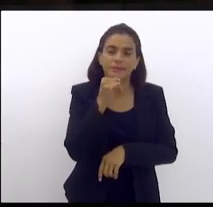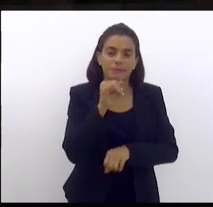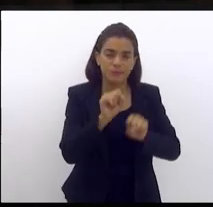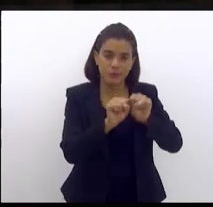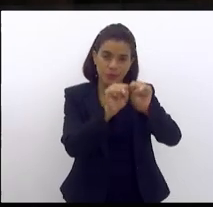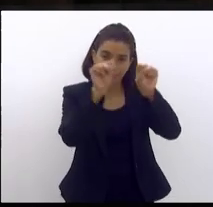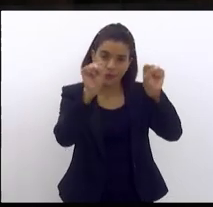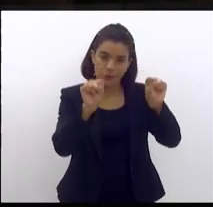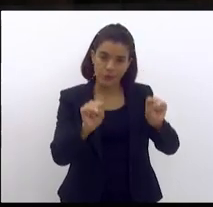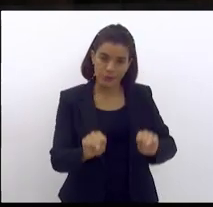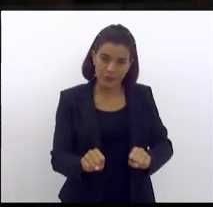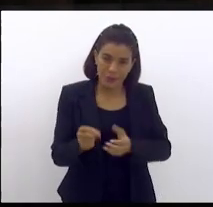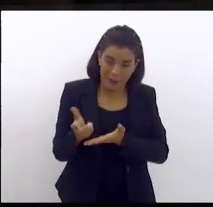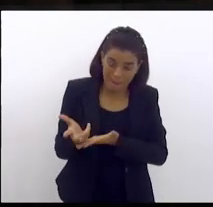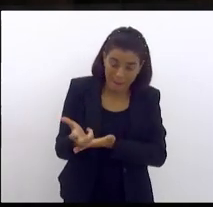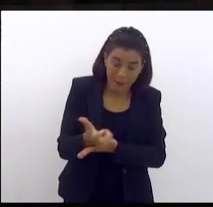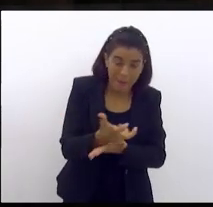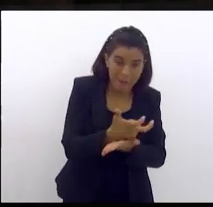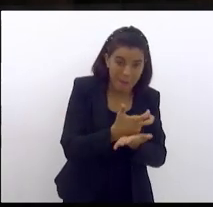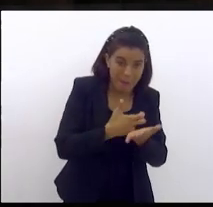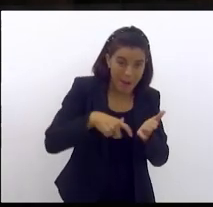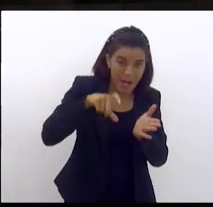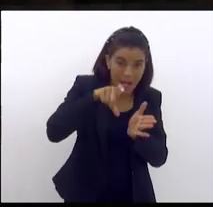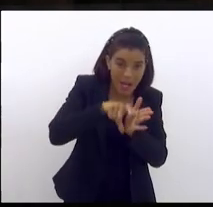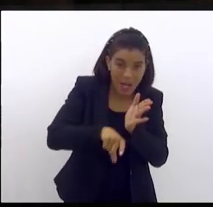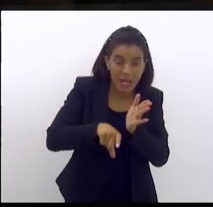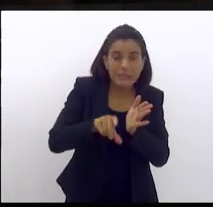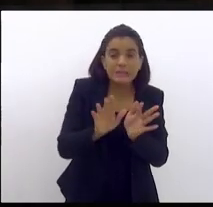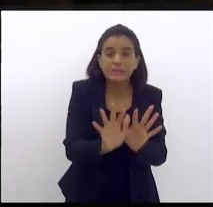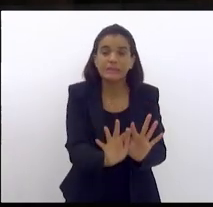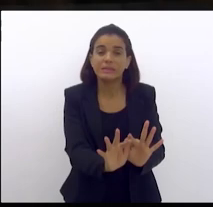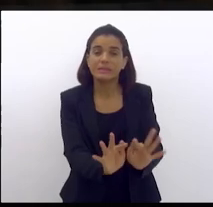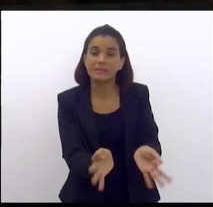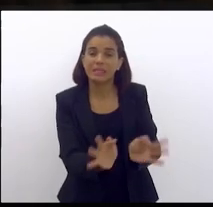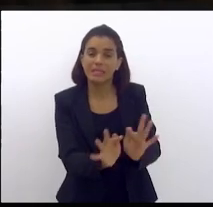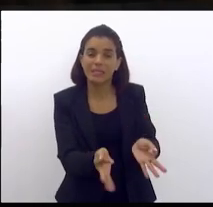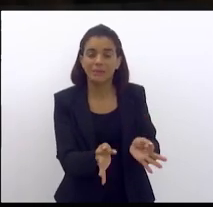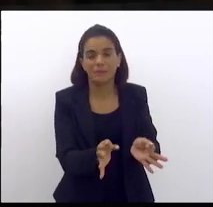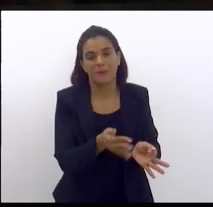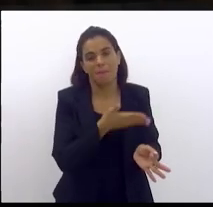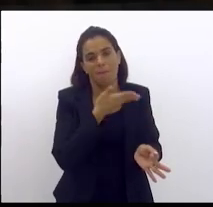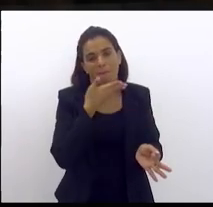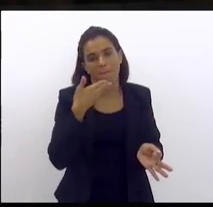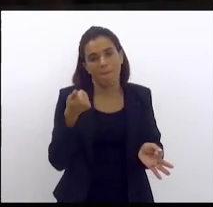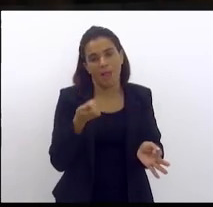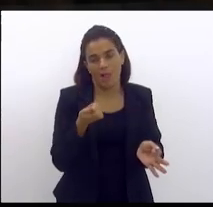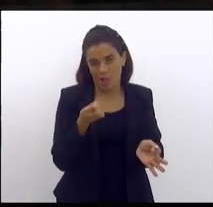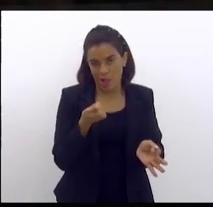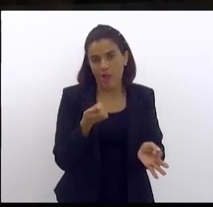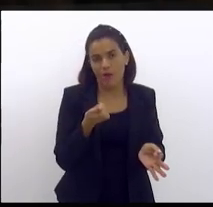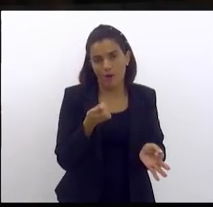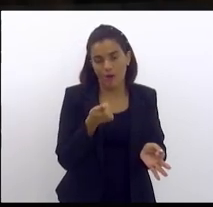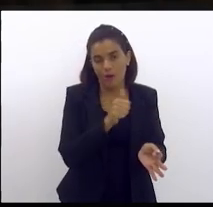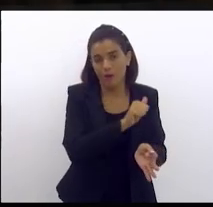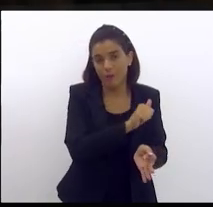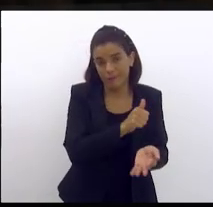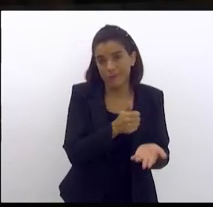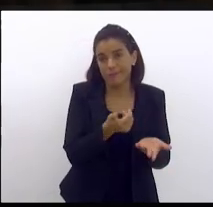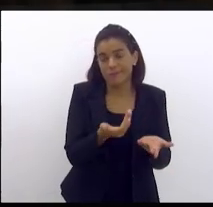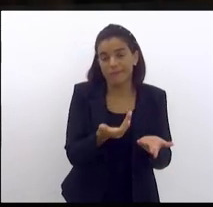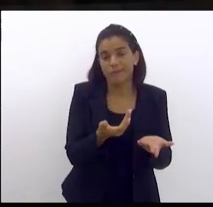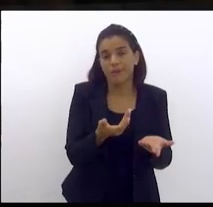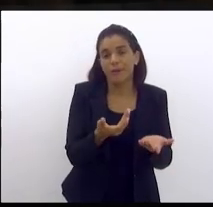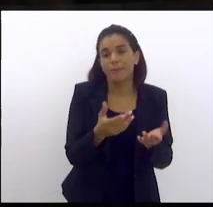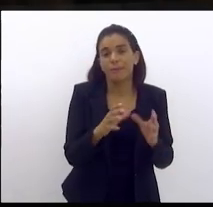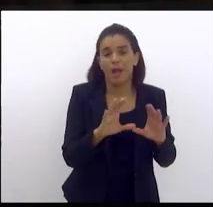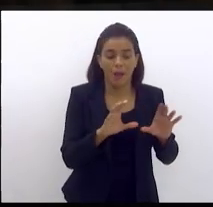tributário mais simplificado tem um ganho de escala imensa pros pros